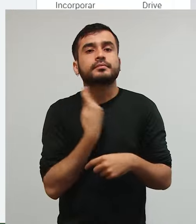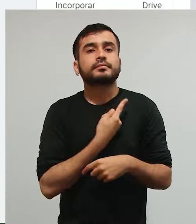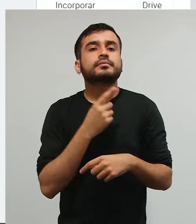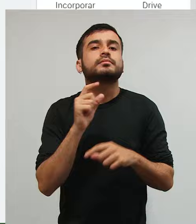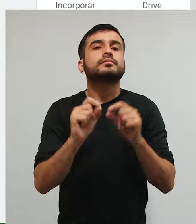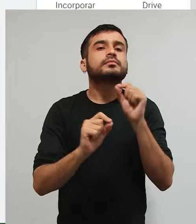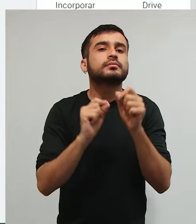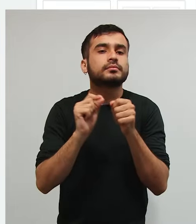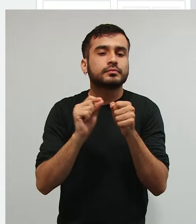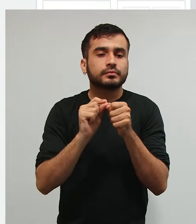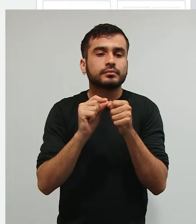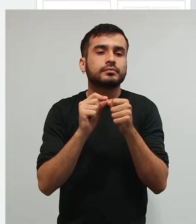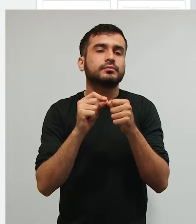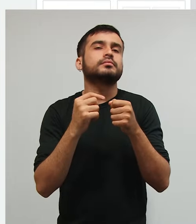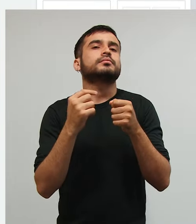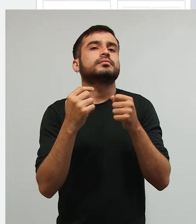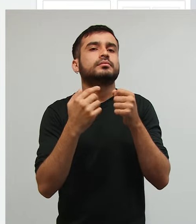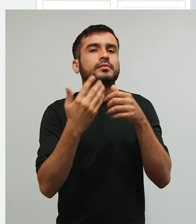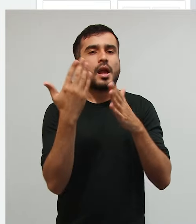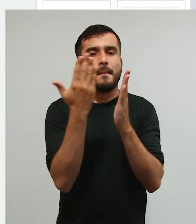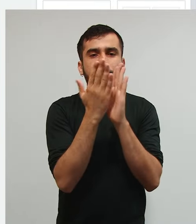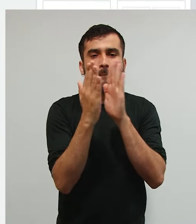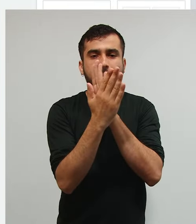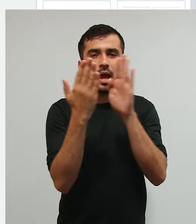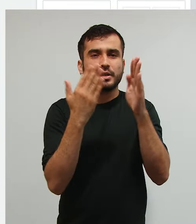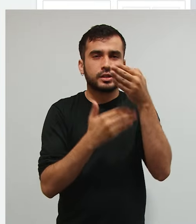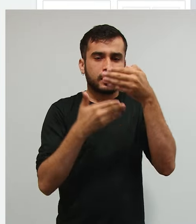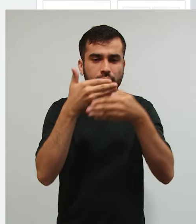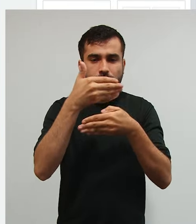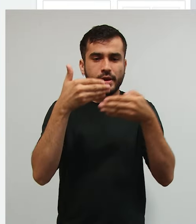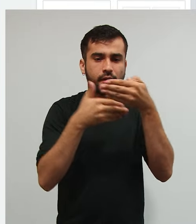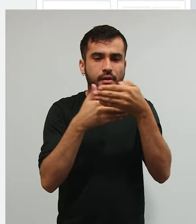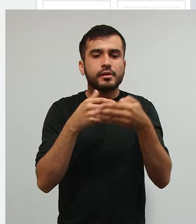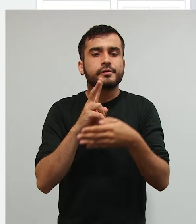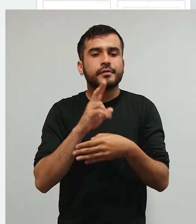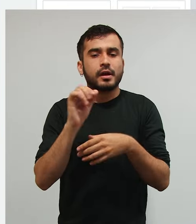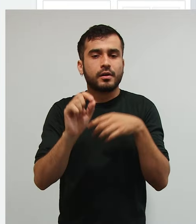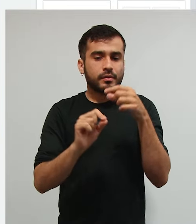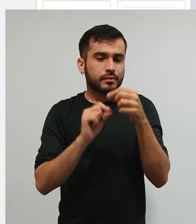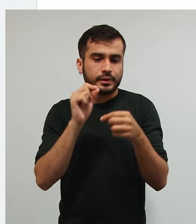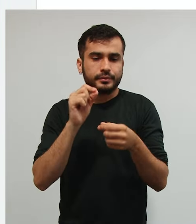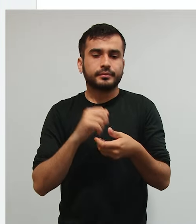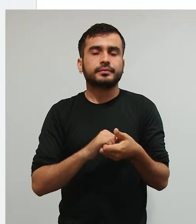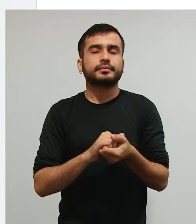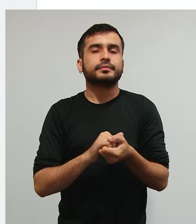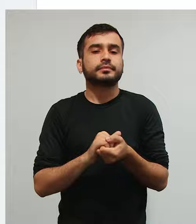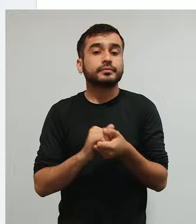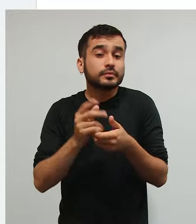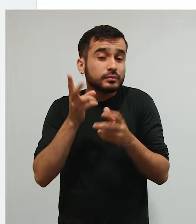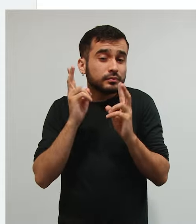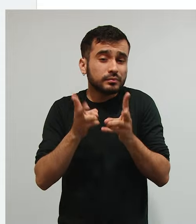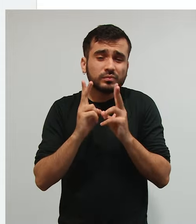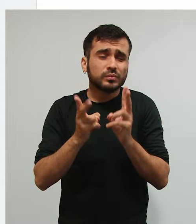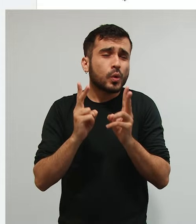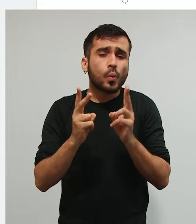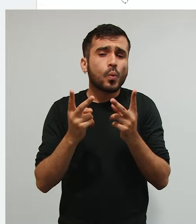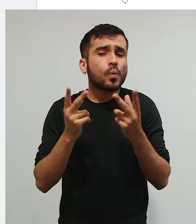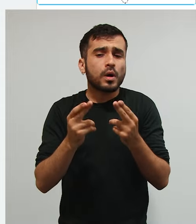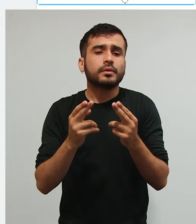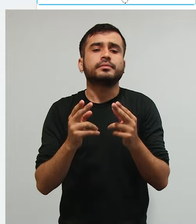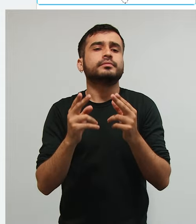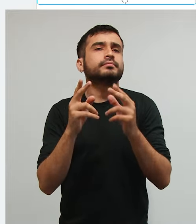Nós estamos na página de edição. Bom, na nossa página edição, a gente vai para a seção, então a gente clica aqui em